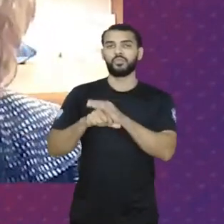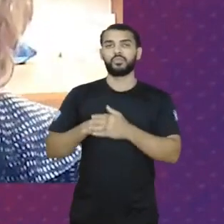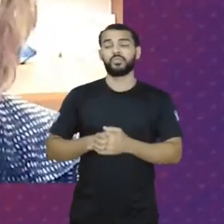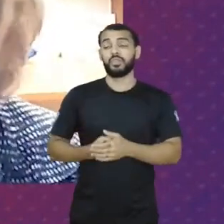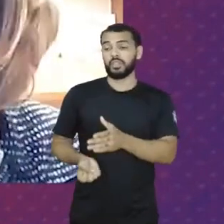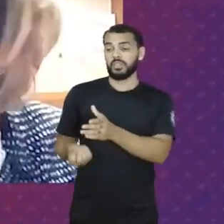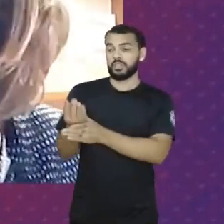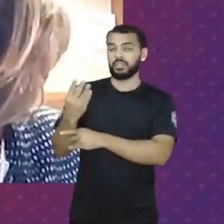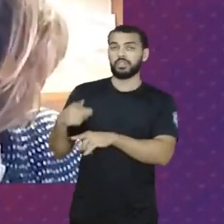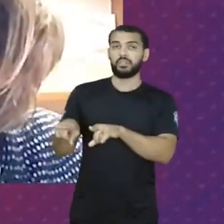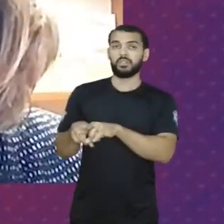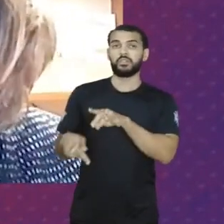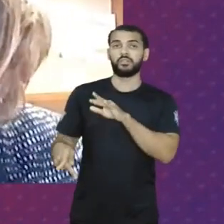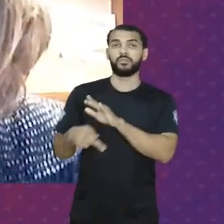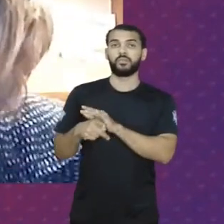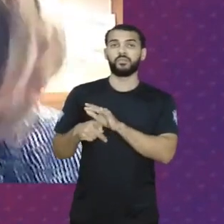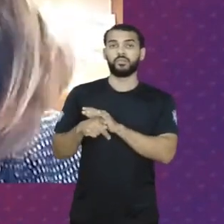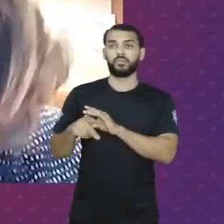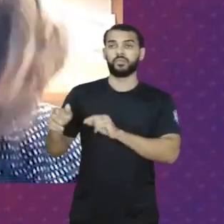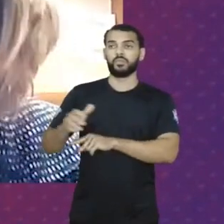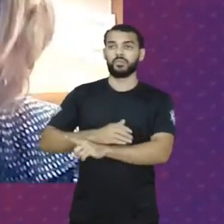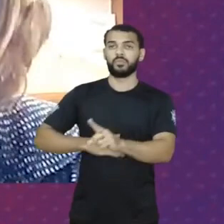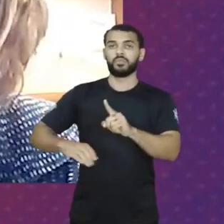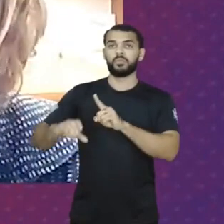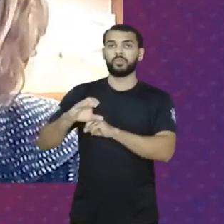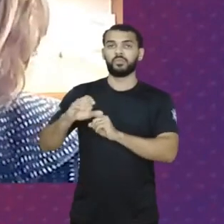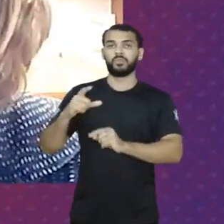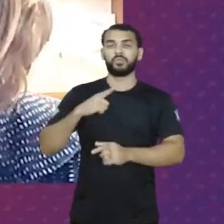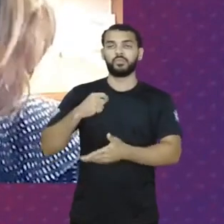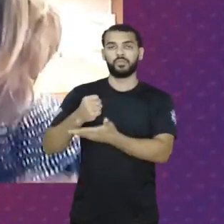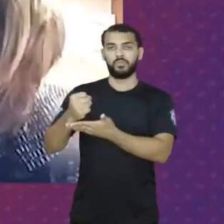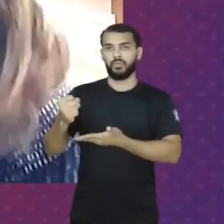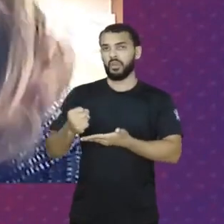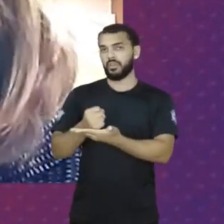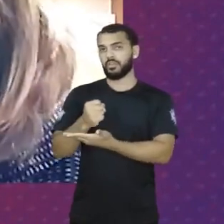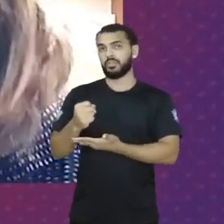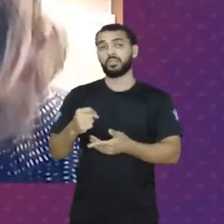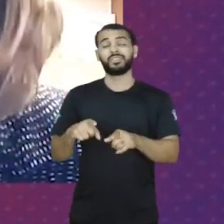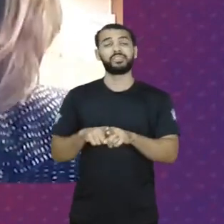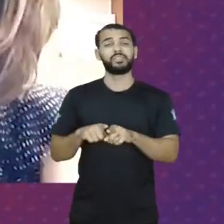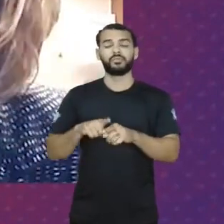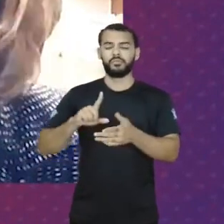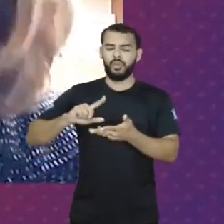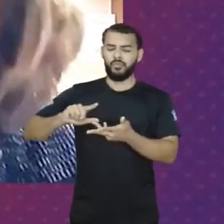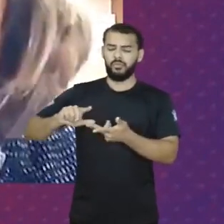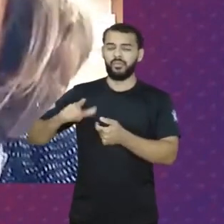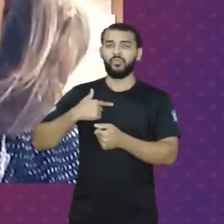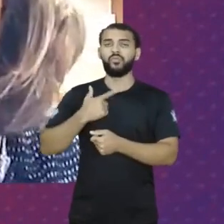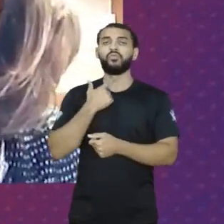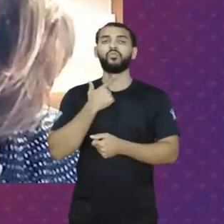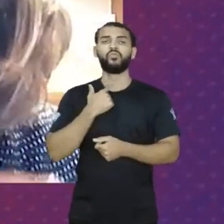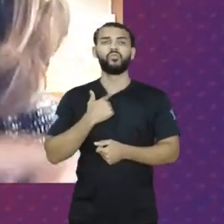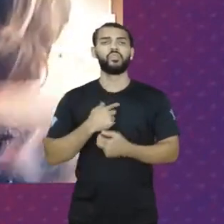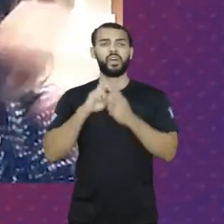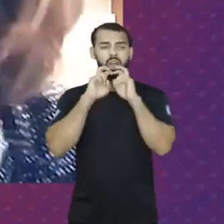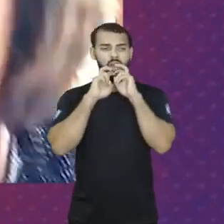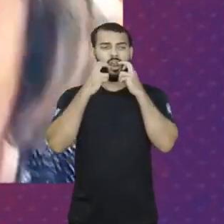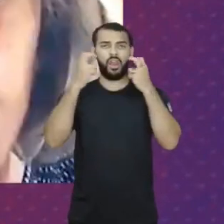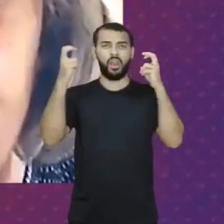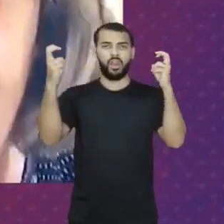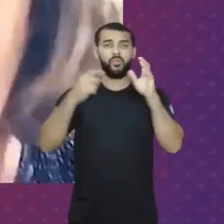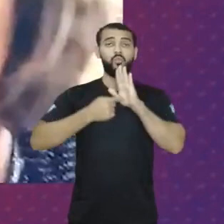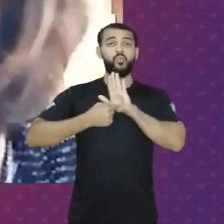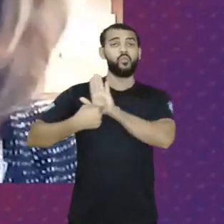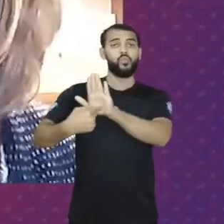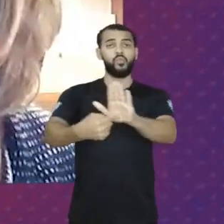das comunidades eclesiais de base, ele nasce de todos os gritos que anseiam